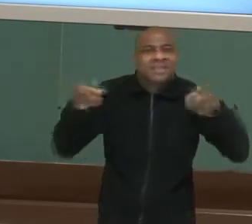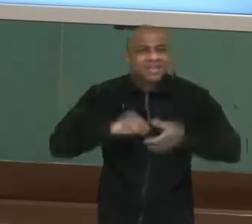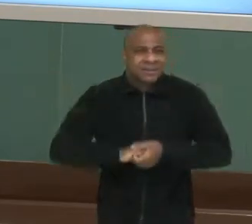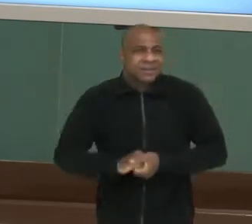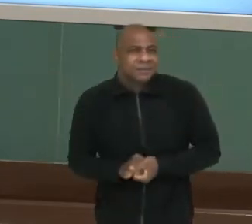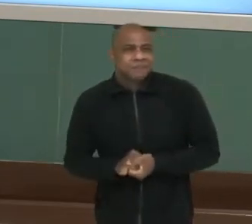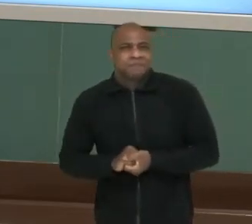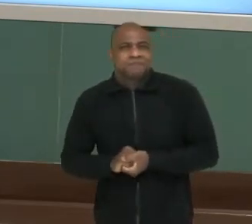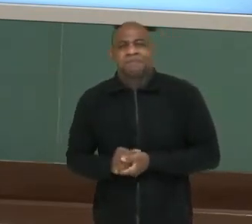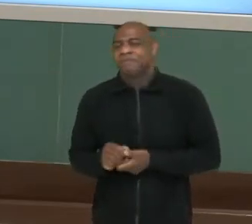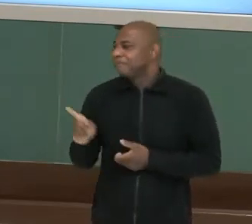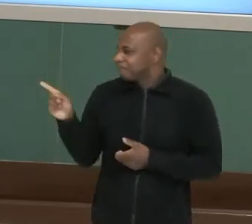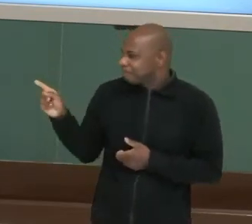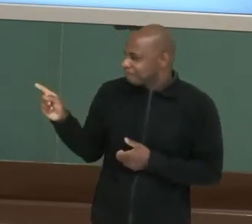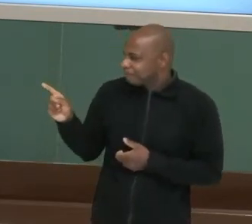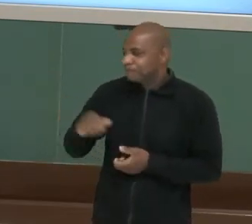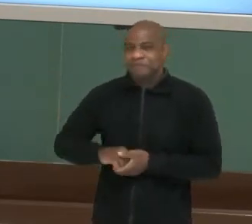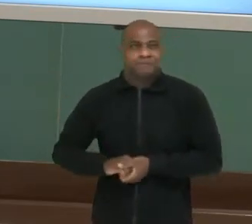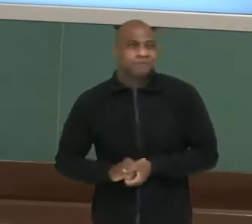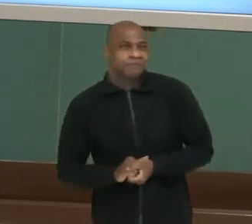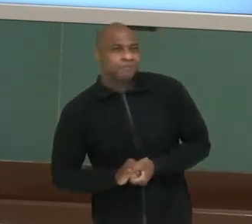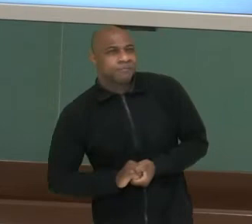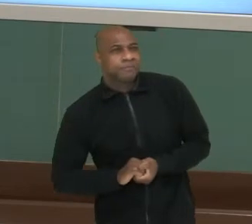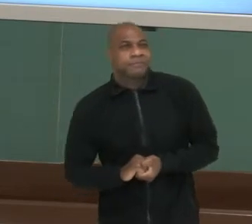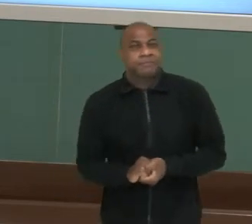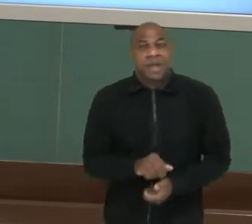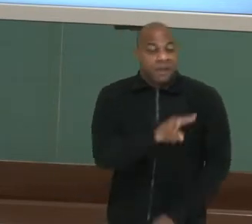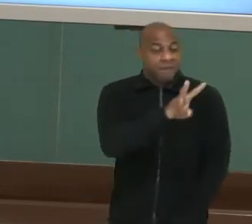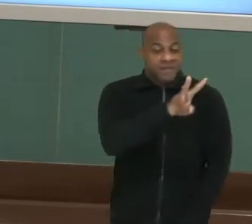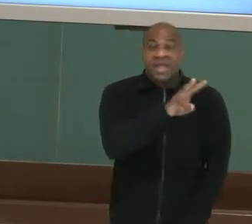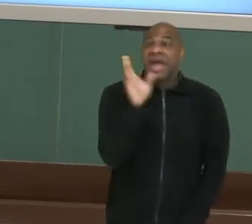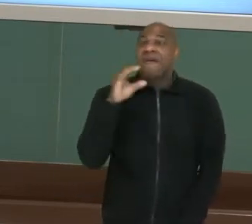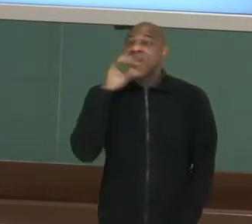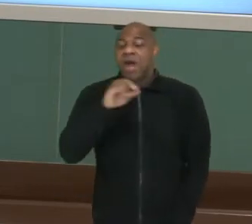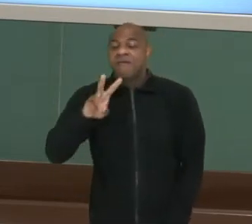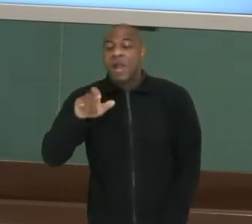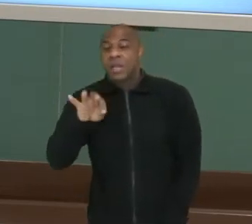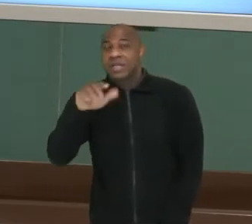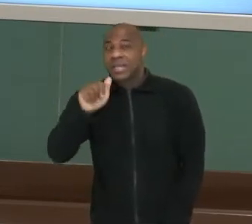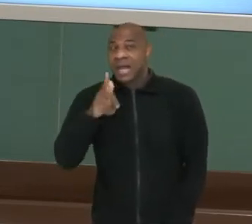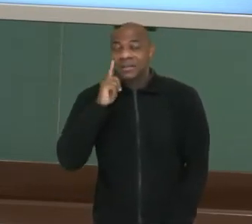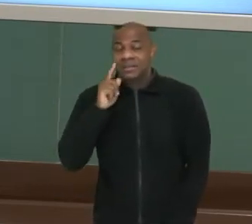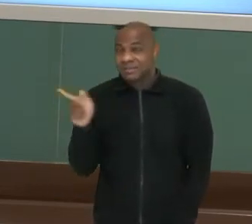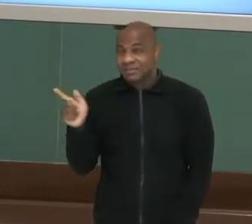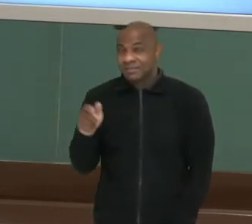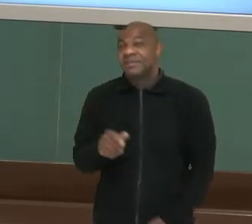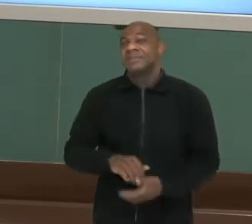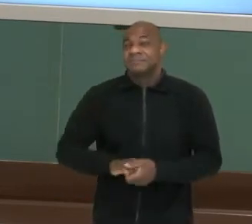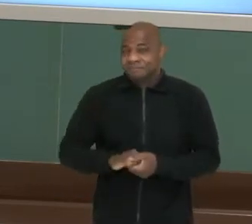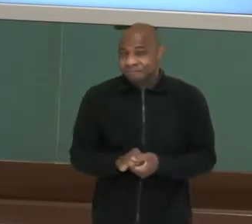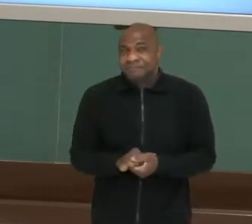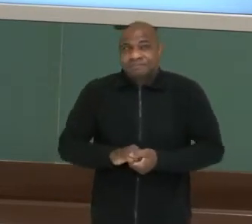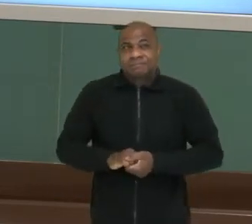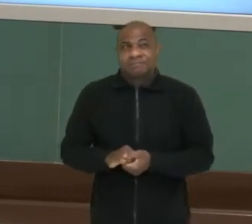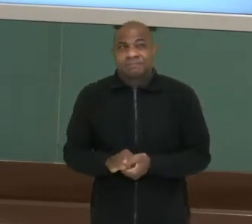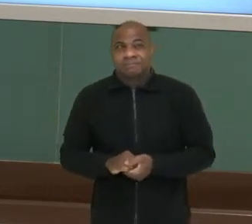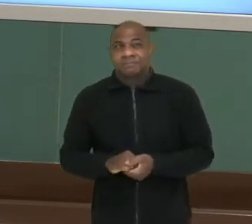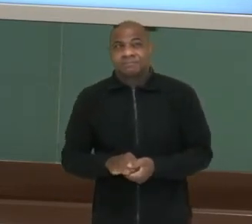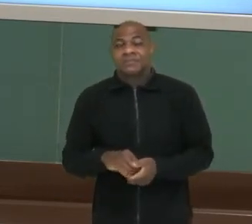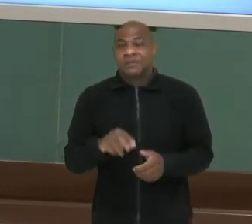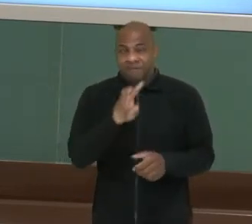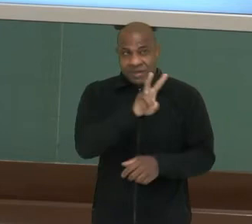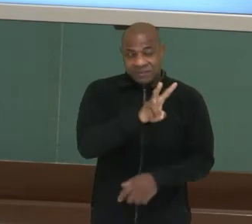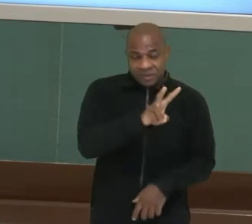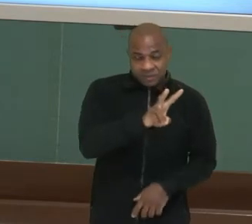é o comprimento de onda e o F é a frequência. Lembre-se, essa equação pode ser escrita dessa maneira.